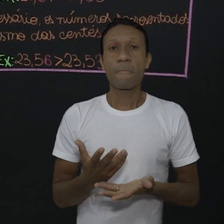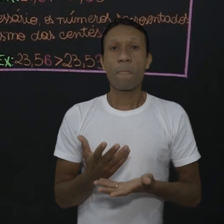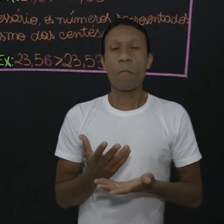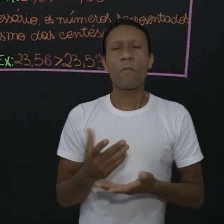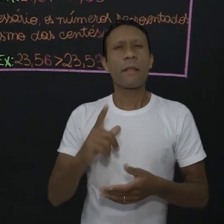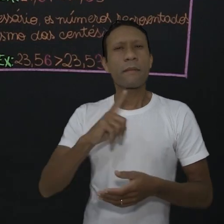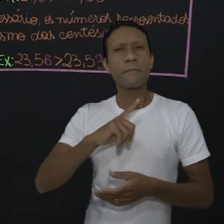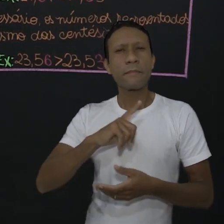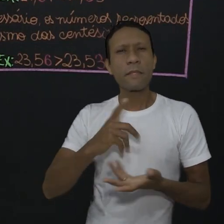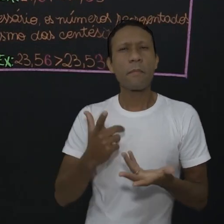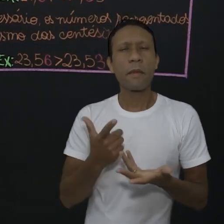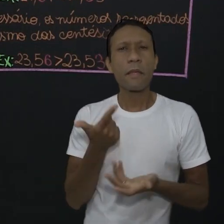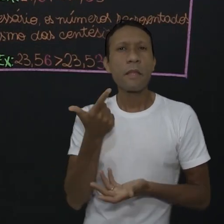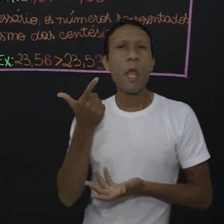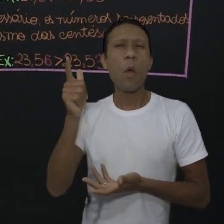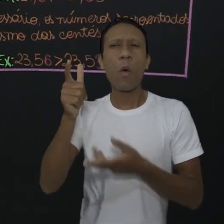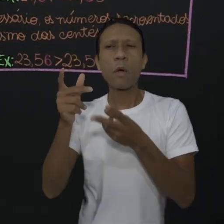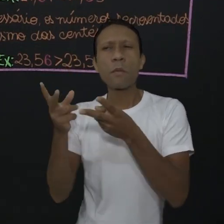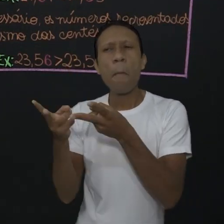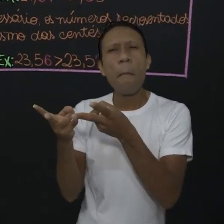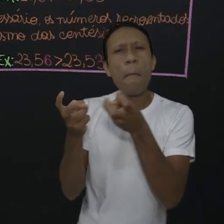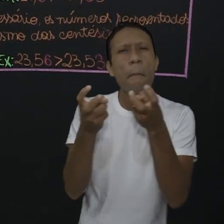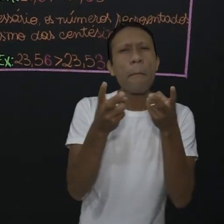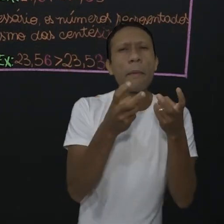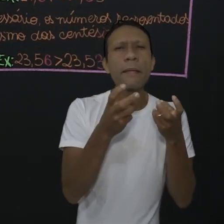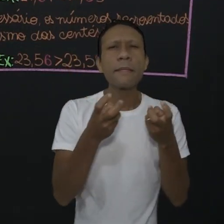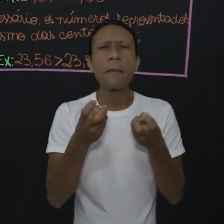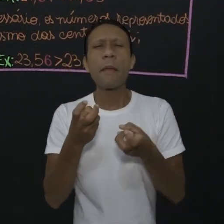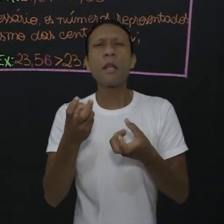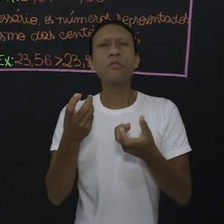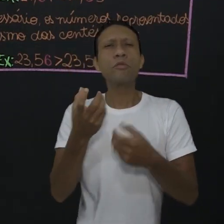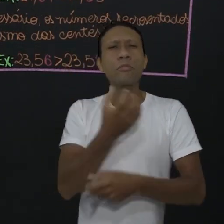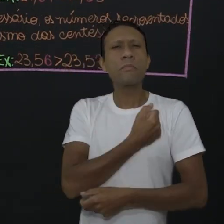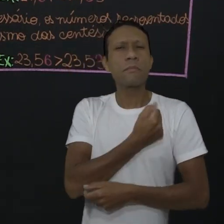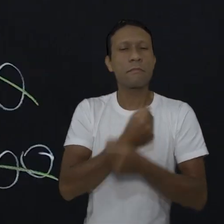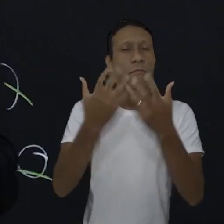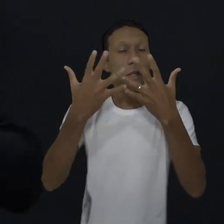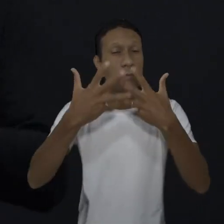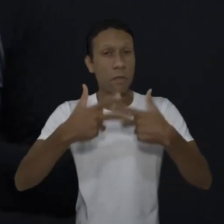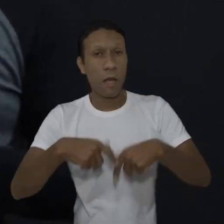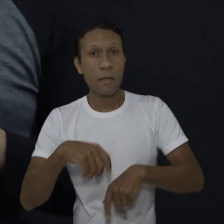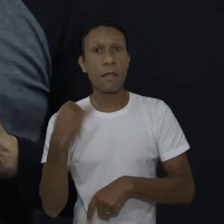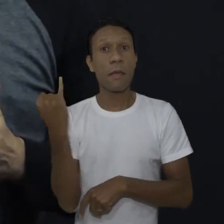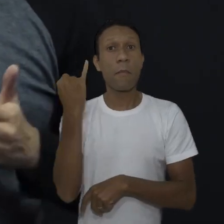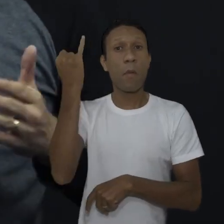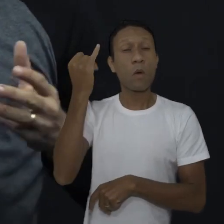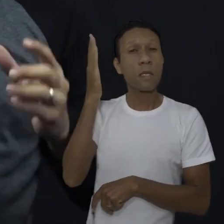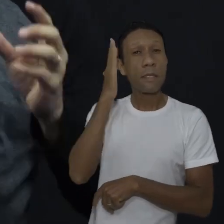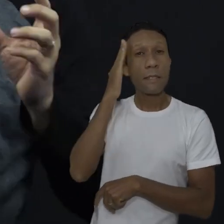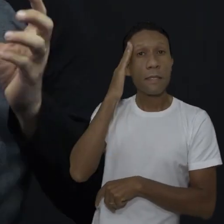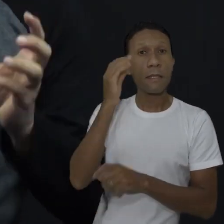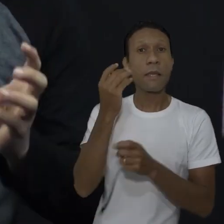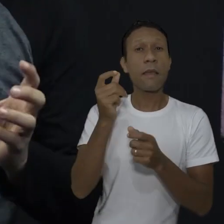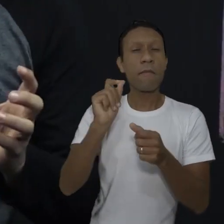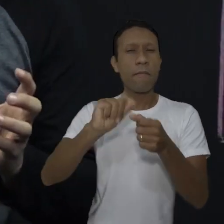Então, além de saber e identificar o que são números naturais, é muito importante